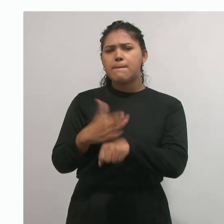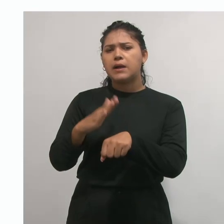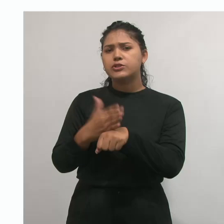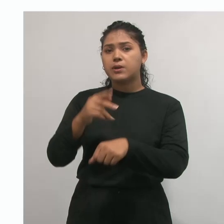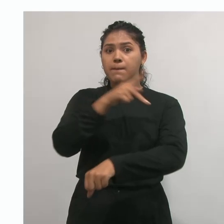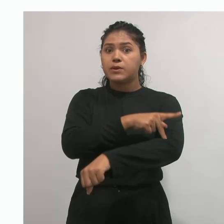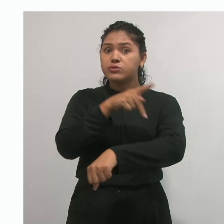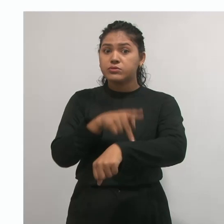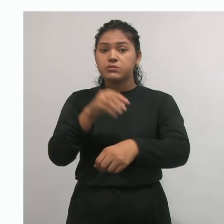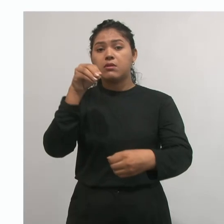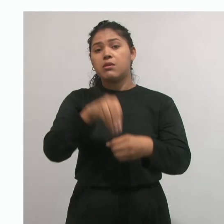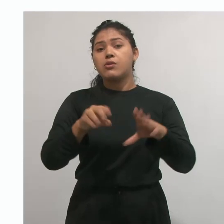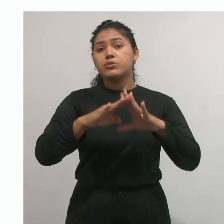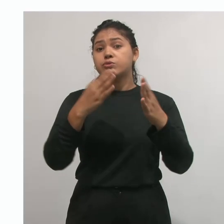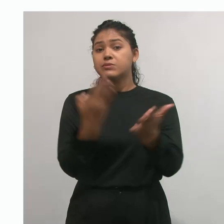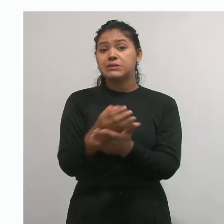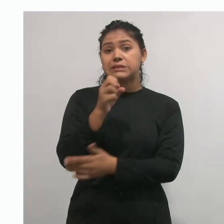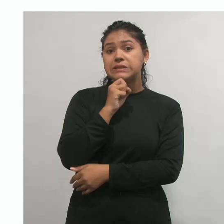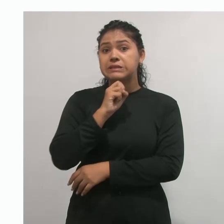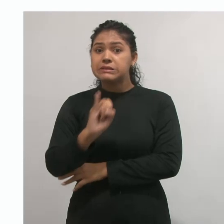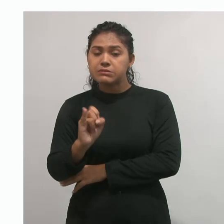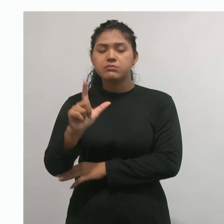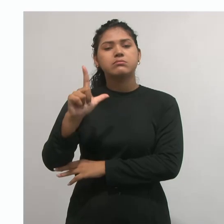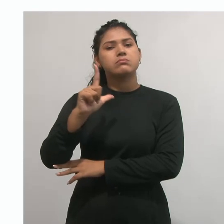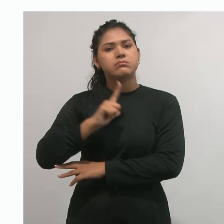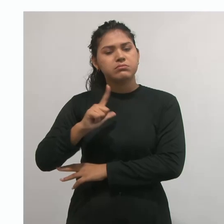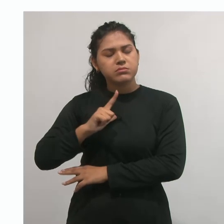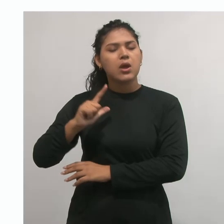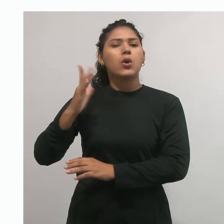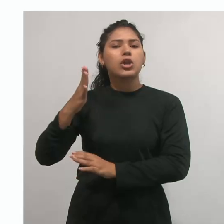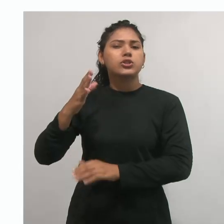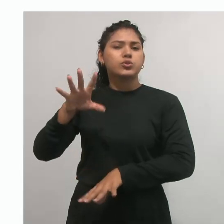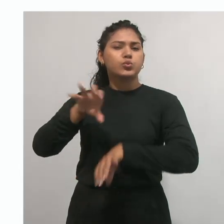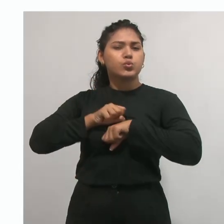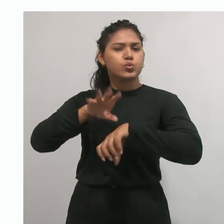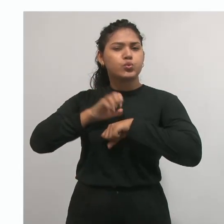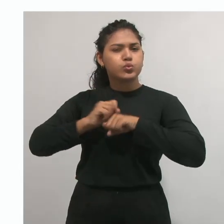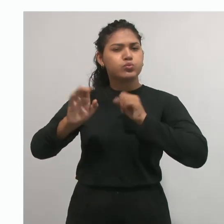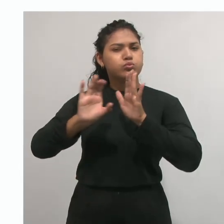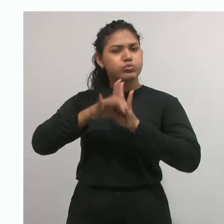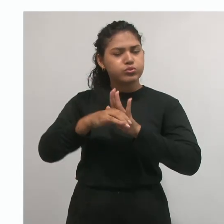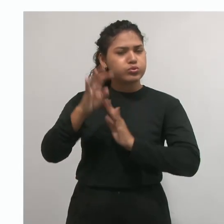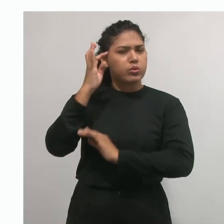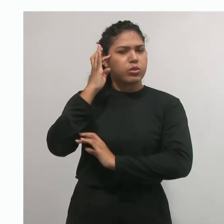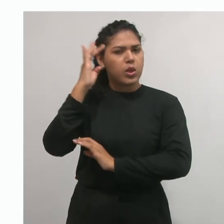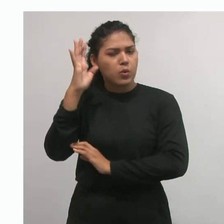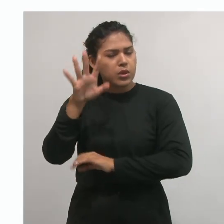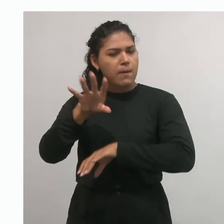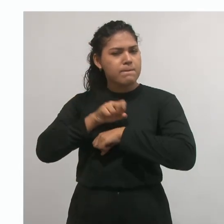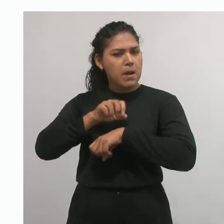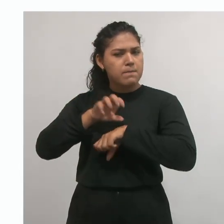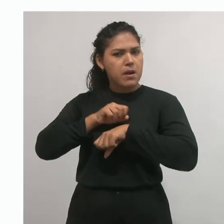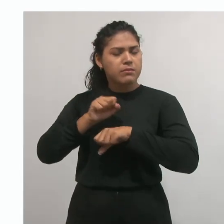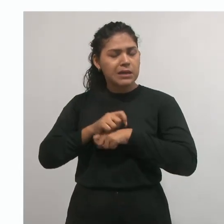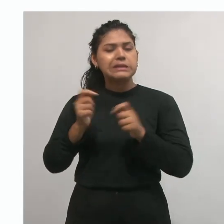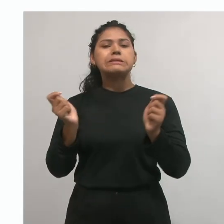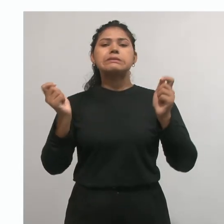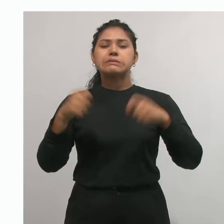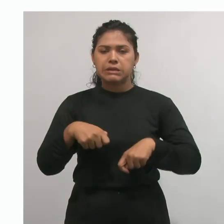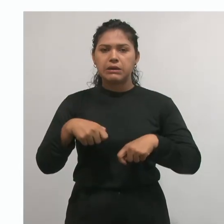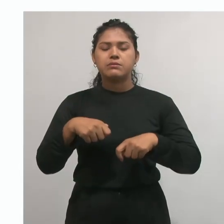prática pedagógica a partir de conceitos e a partir de teorias, que é o que a gente chama da